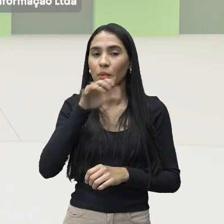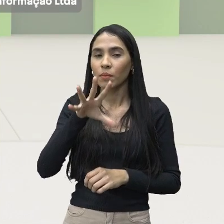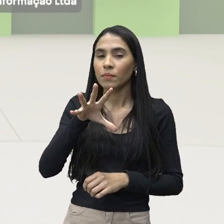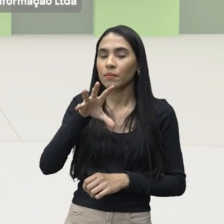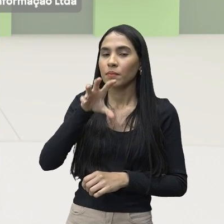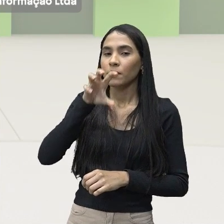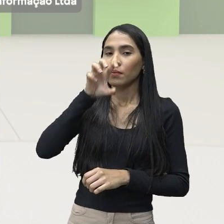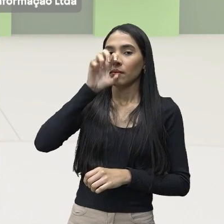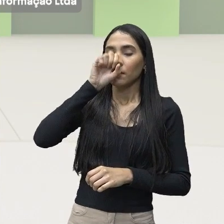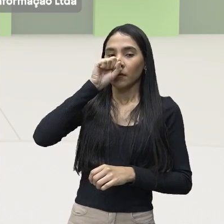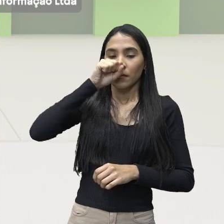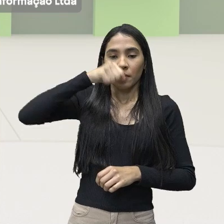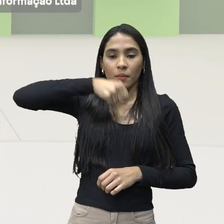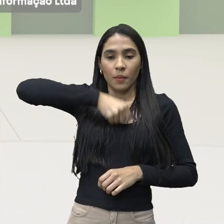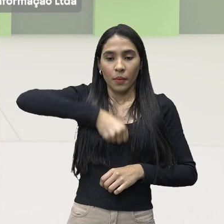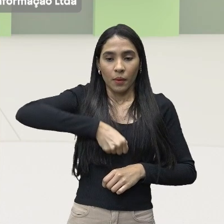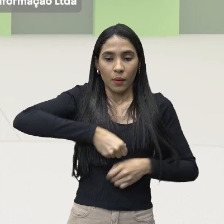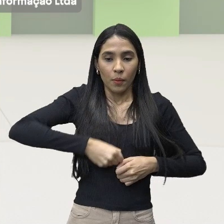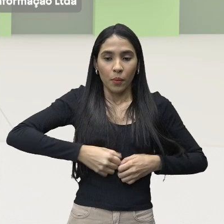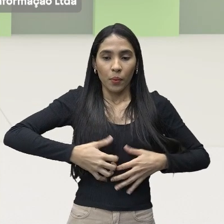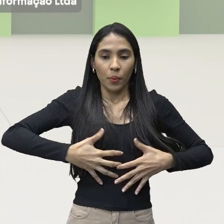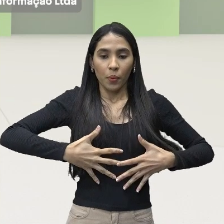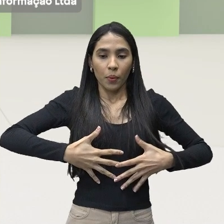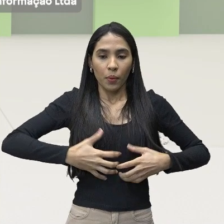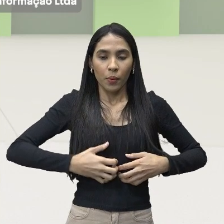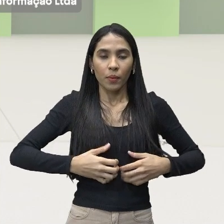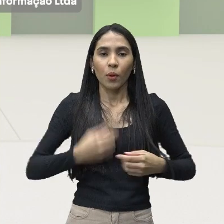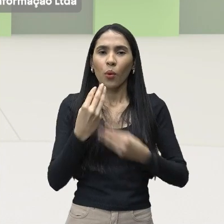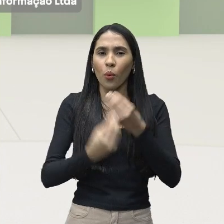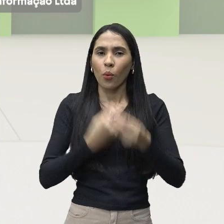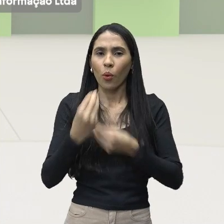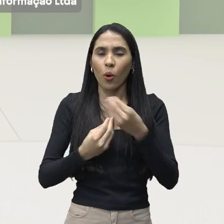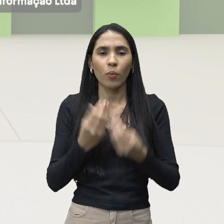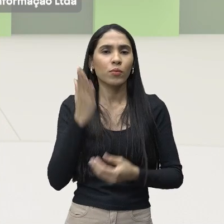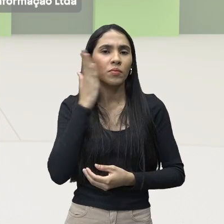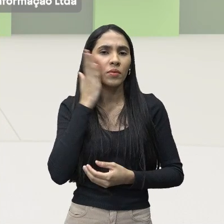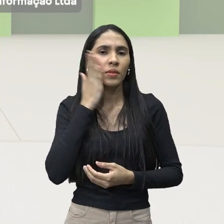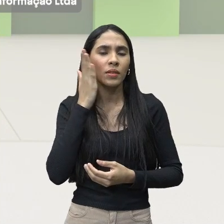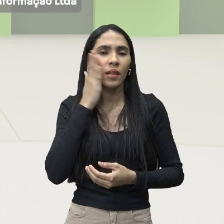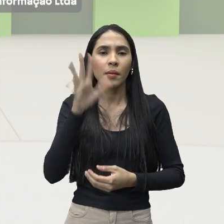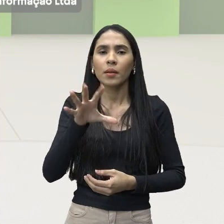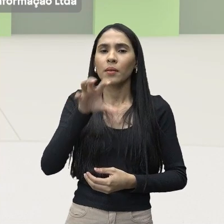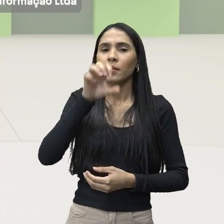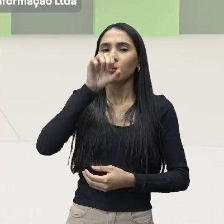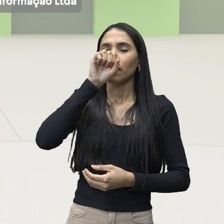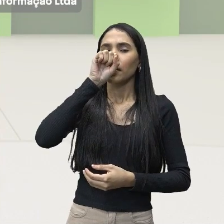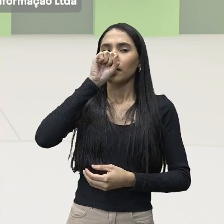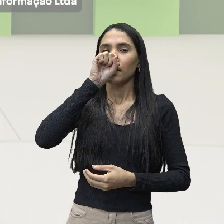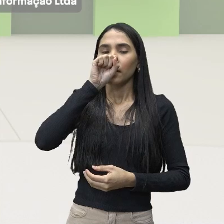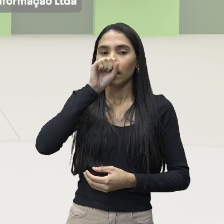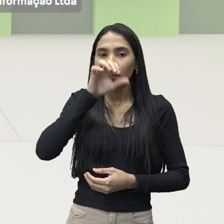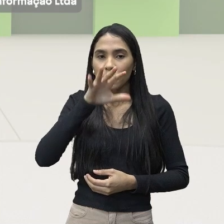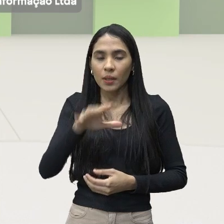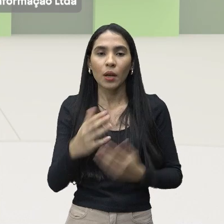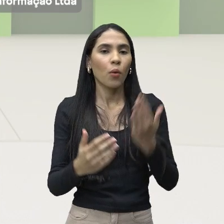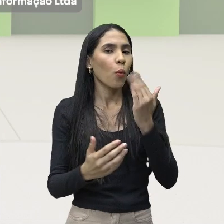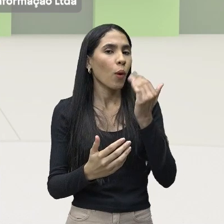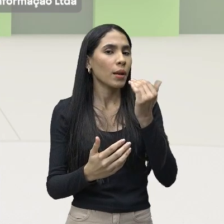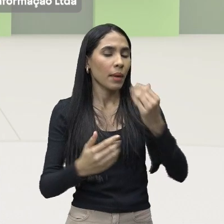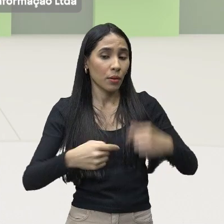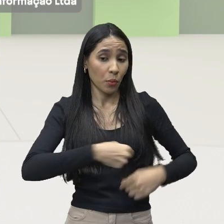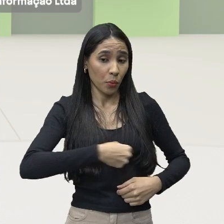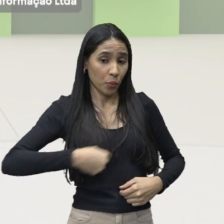respiramos para os pulmões. Mas como é que o corpo sabe a hora de colocar o ar dentro dos pulmões e a hora de mandar o alimento para o